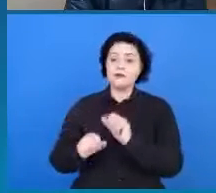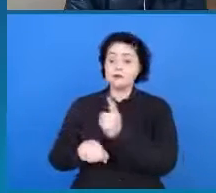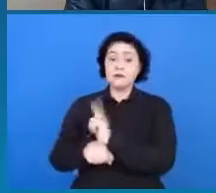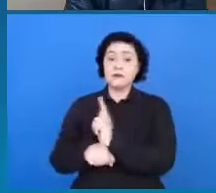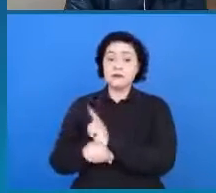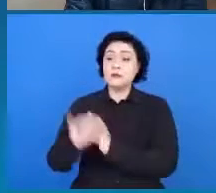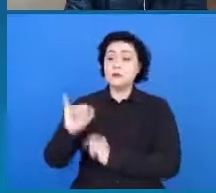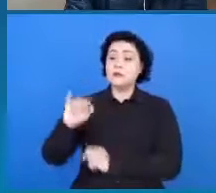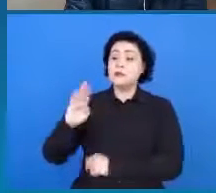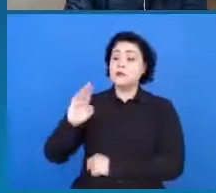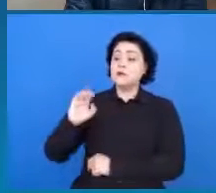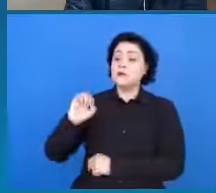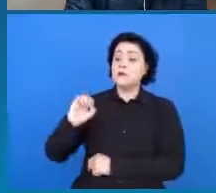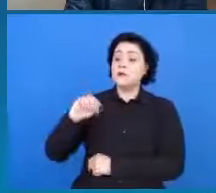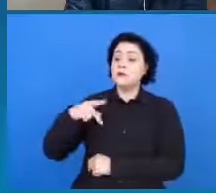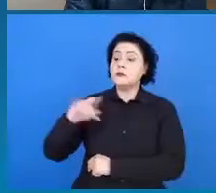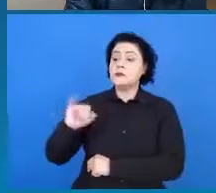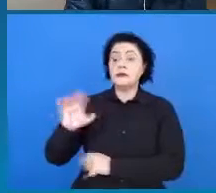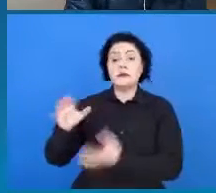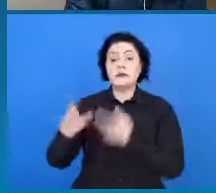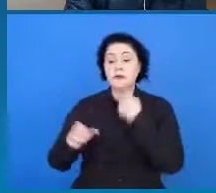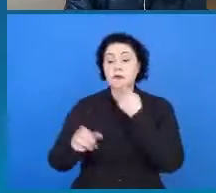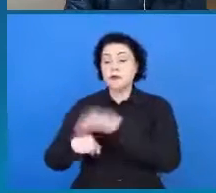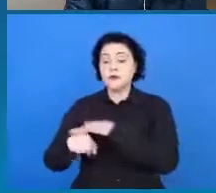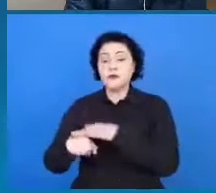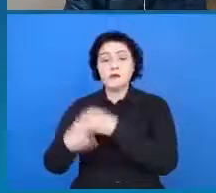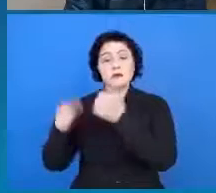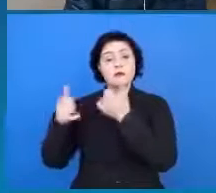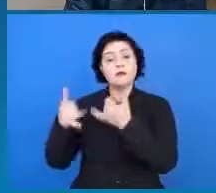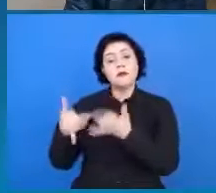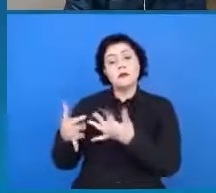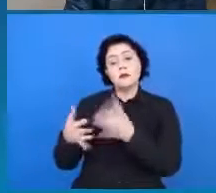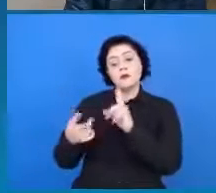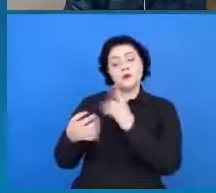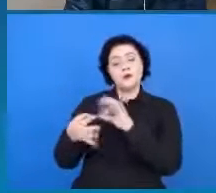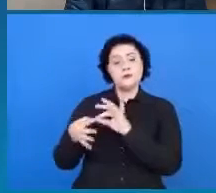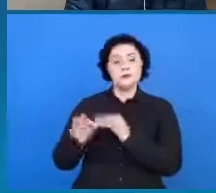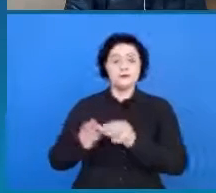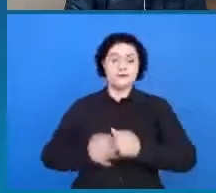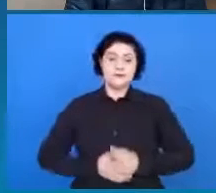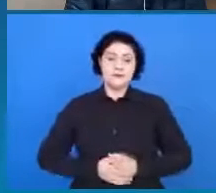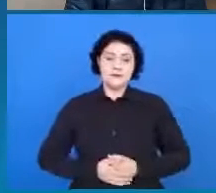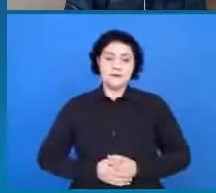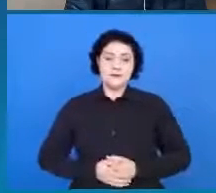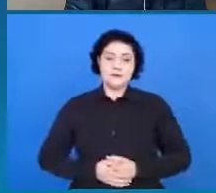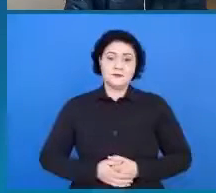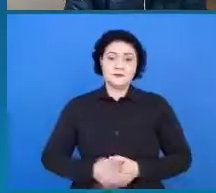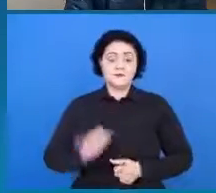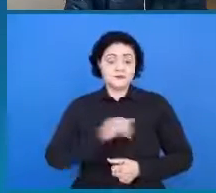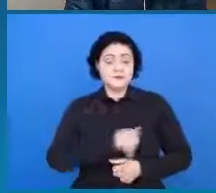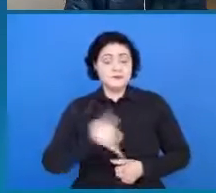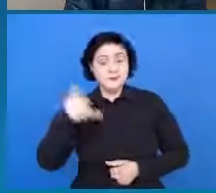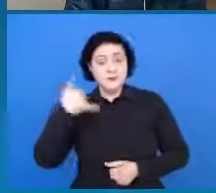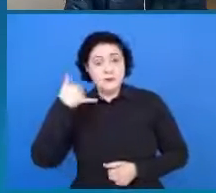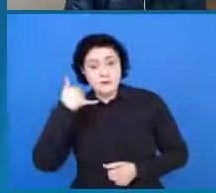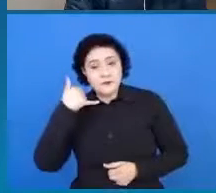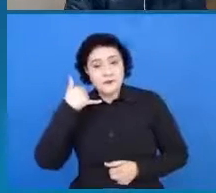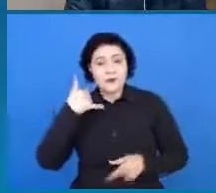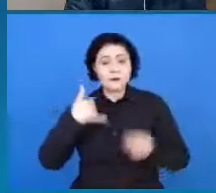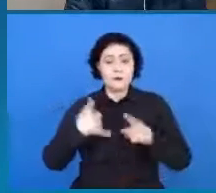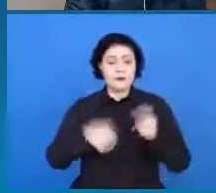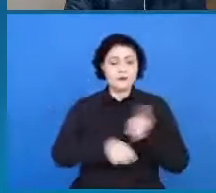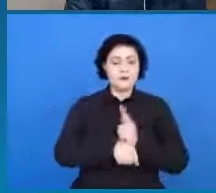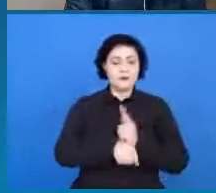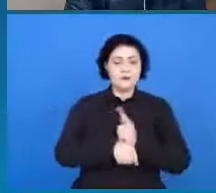gerente do IBOPE quer falar com o senhor e Kelly explicar um um detalhe aí ele atendeu o telefone o gerente do IBOPE aí